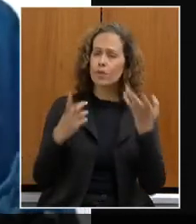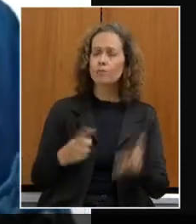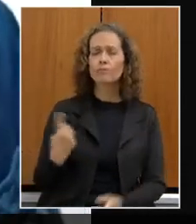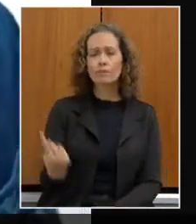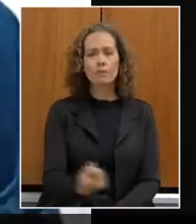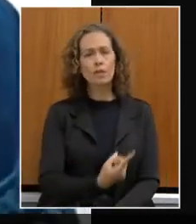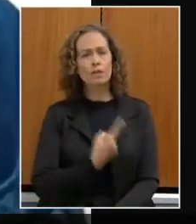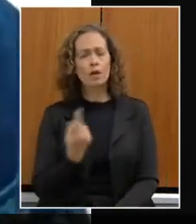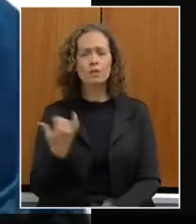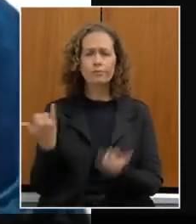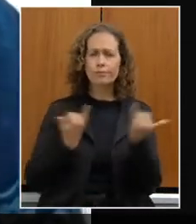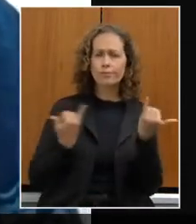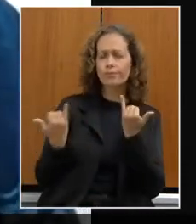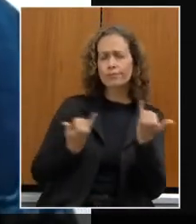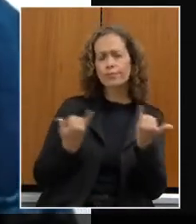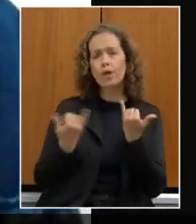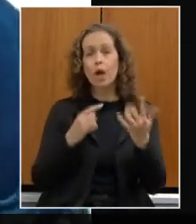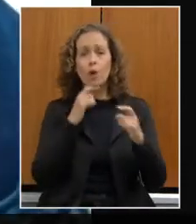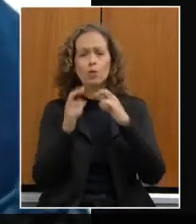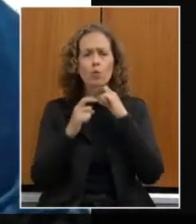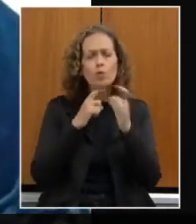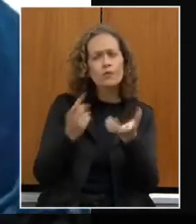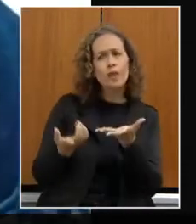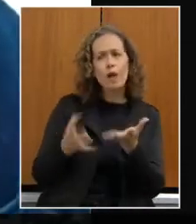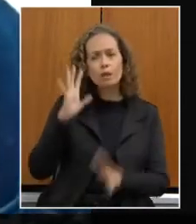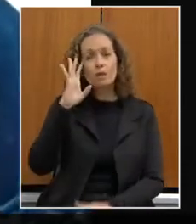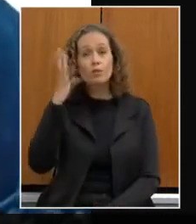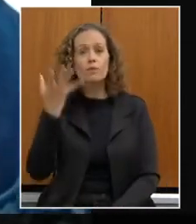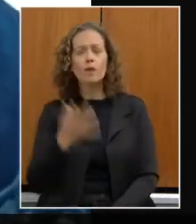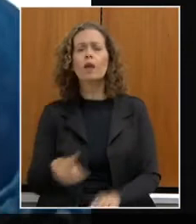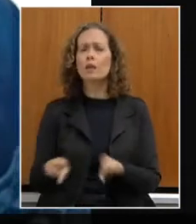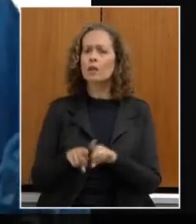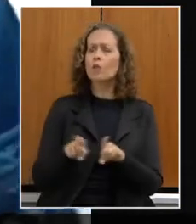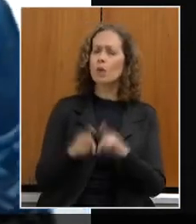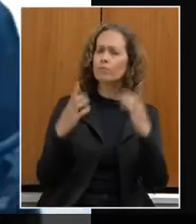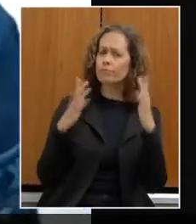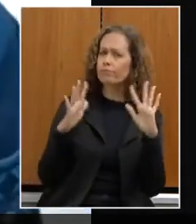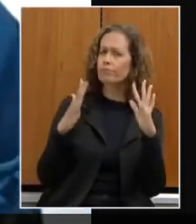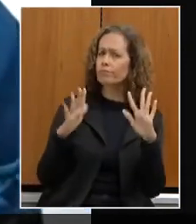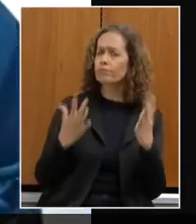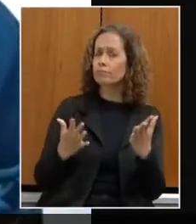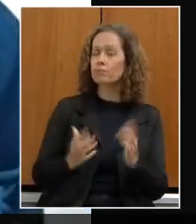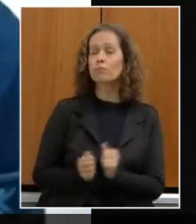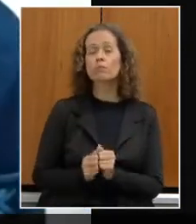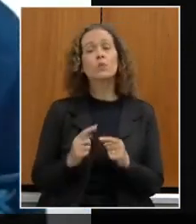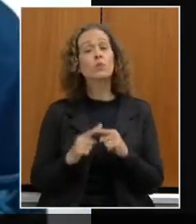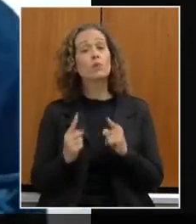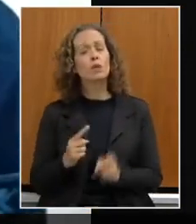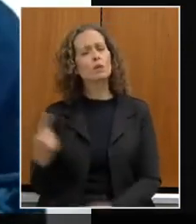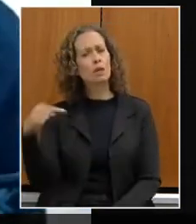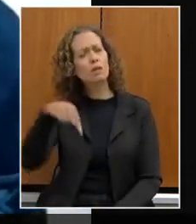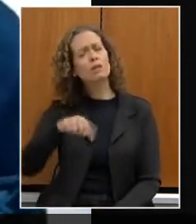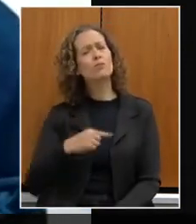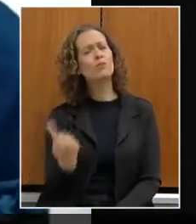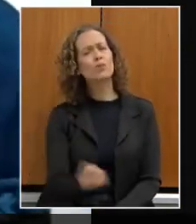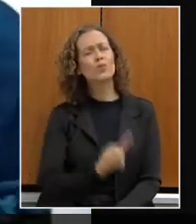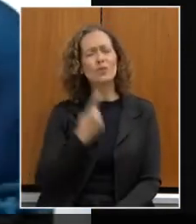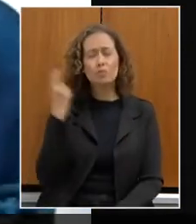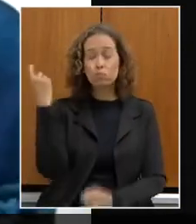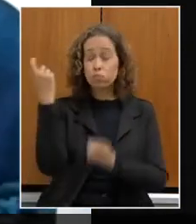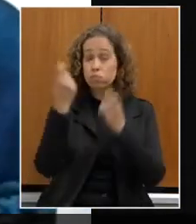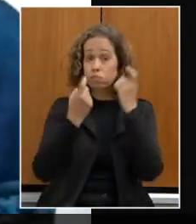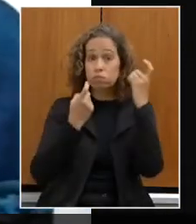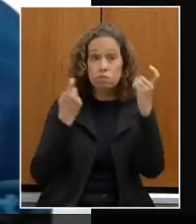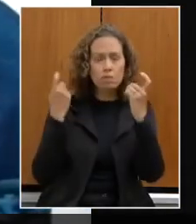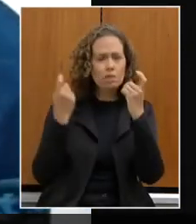trazer as nossas dúvidas também os nossos aplausos mas aqui em Pátios nós estamos preocupadíssimos